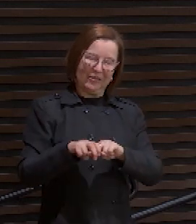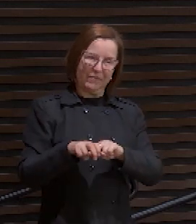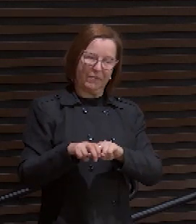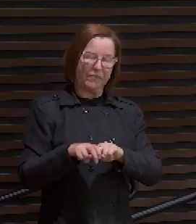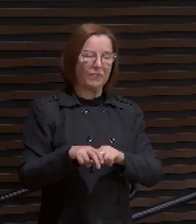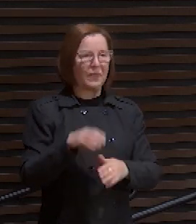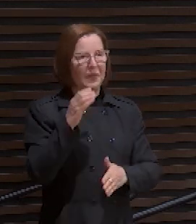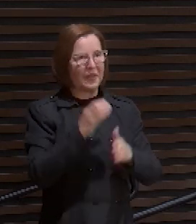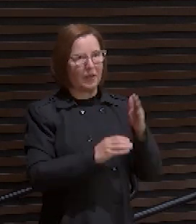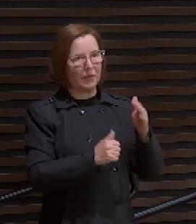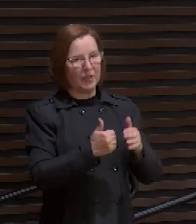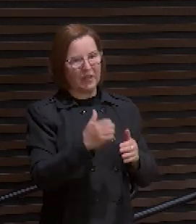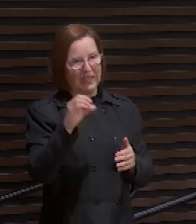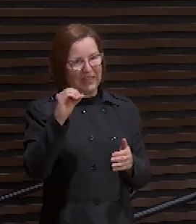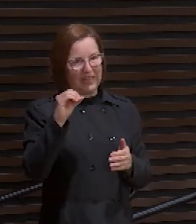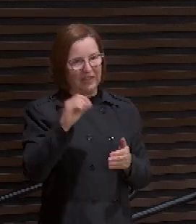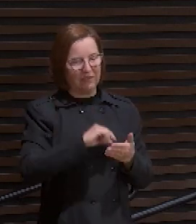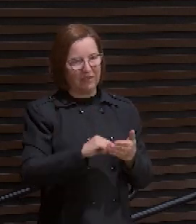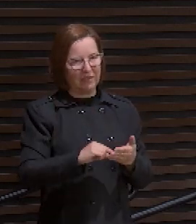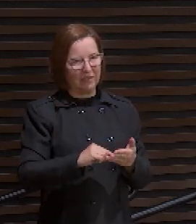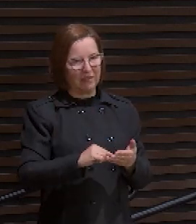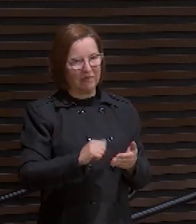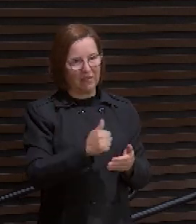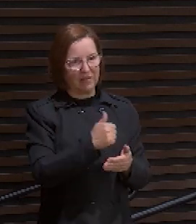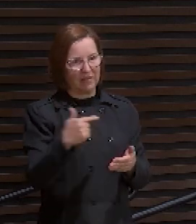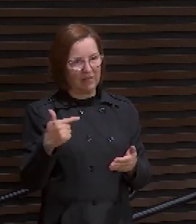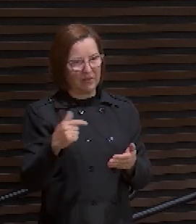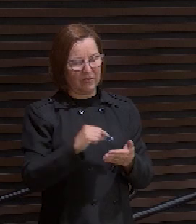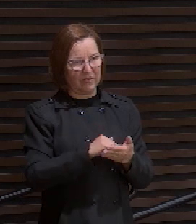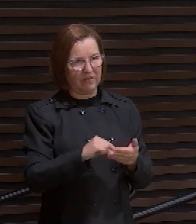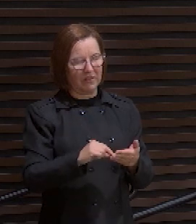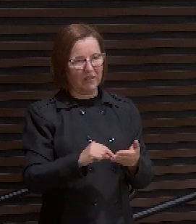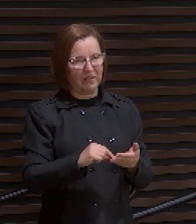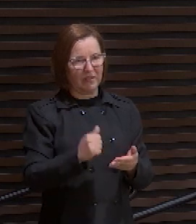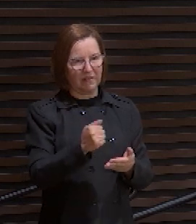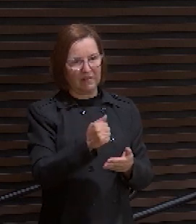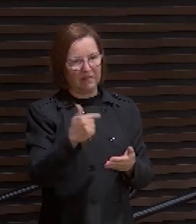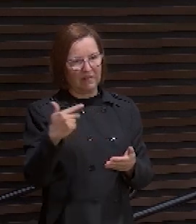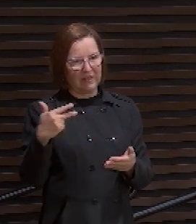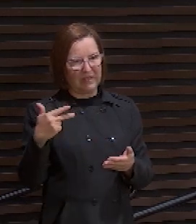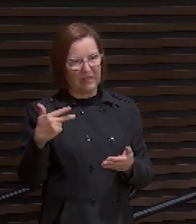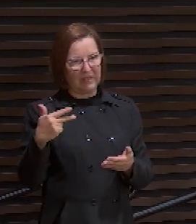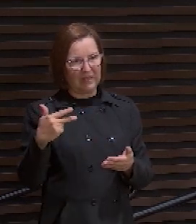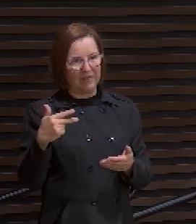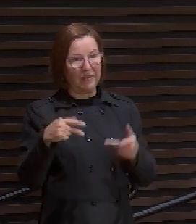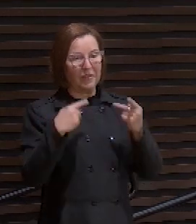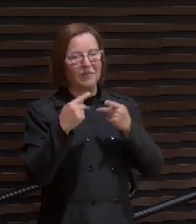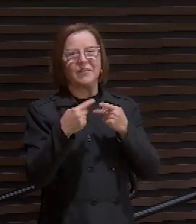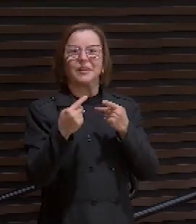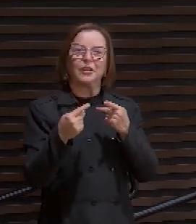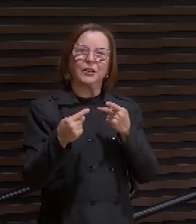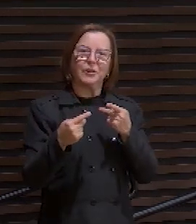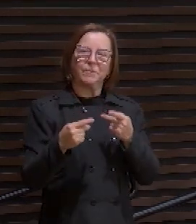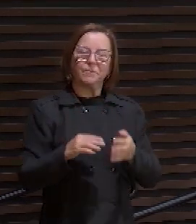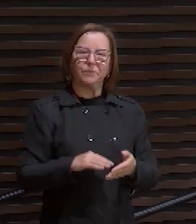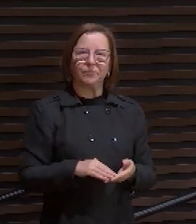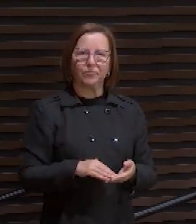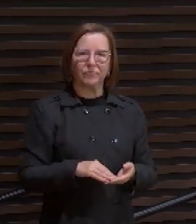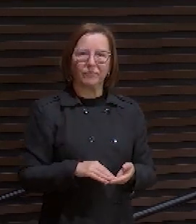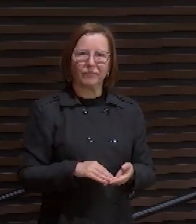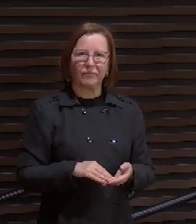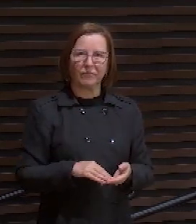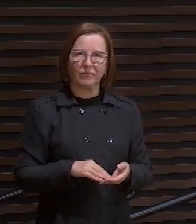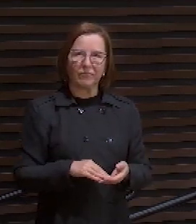No capítulo 10, nos versículos 12 e 13, ele vai dizer, capítulo 10,